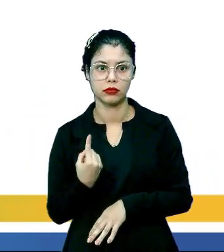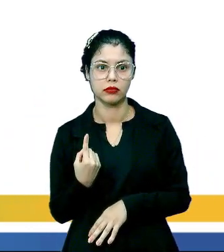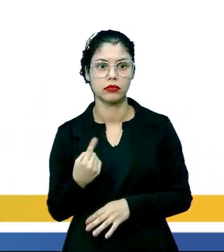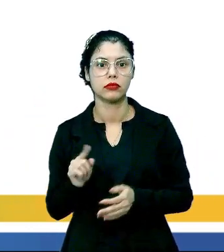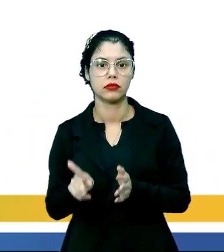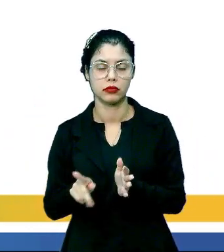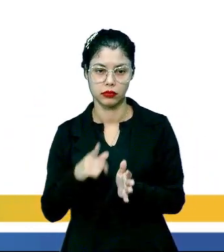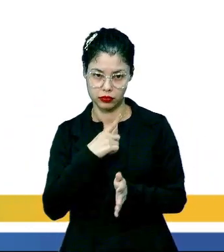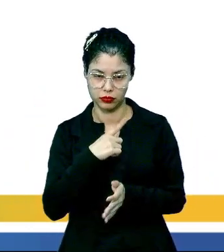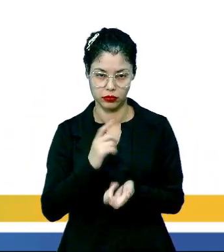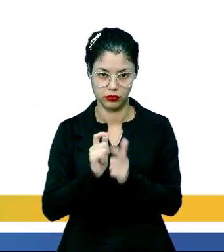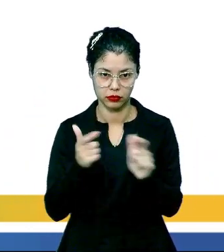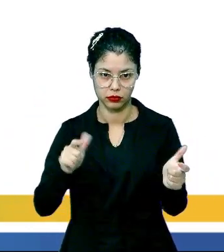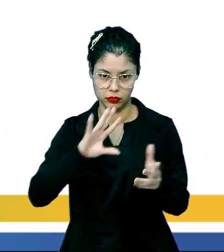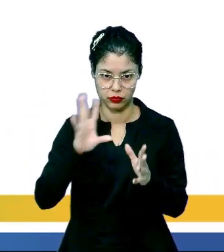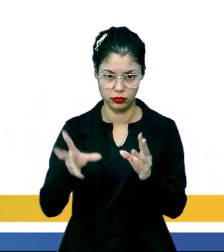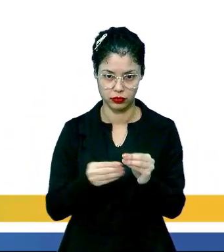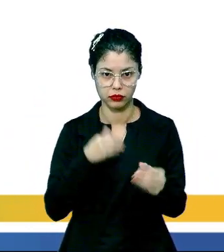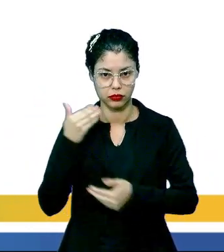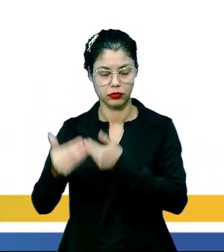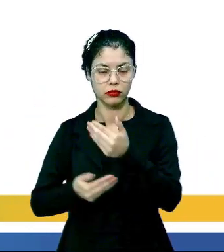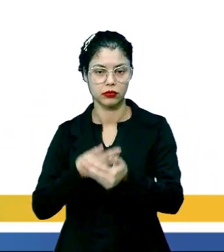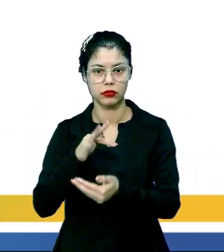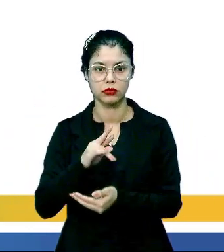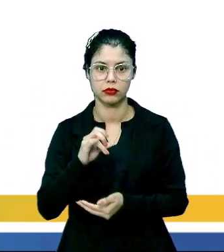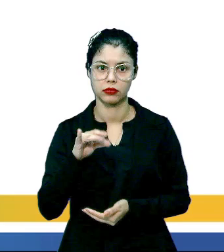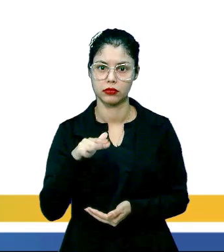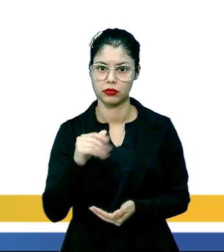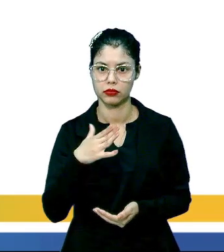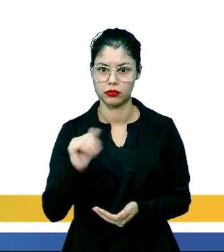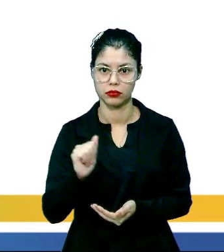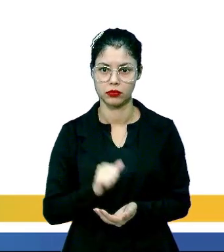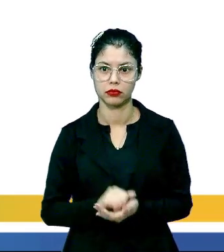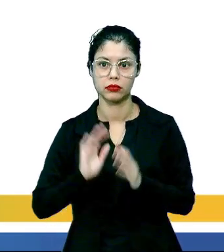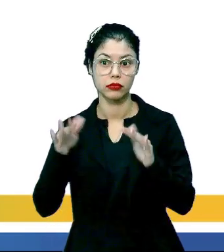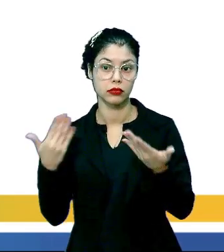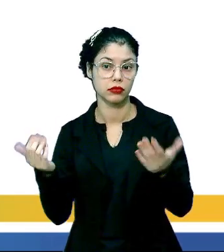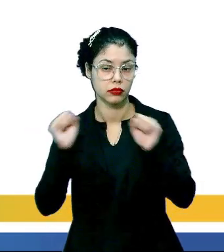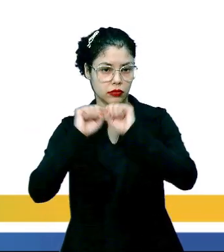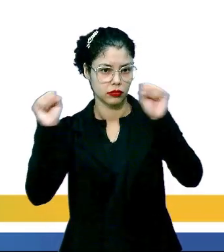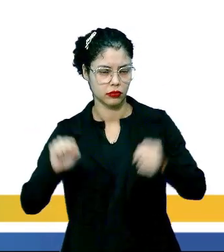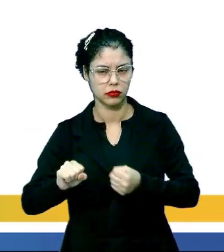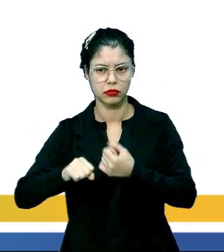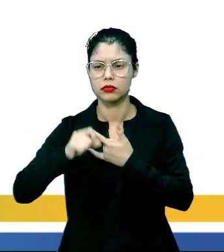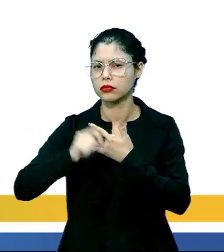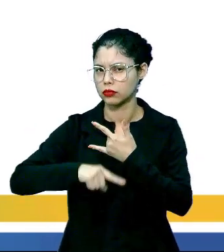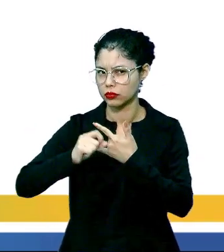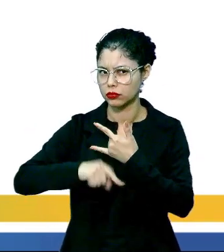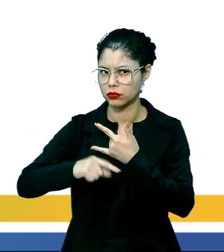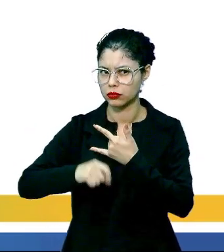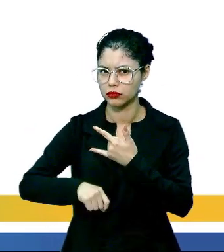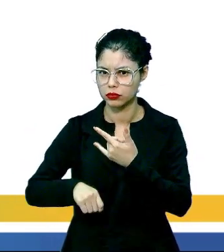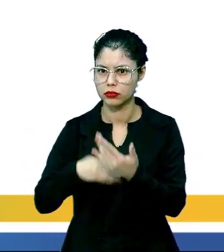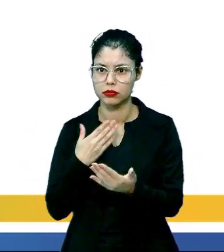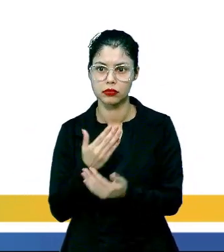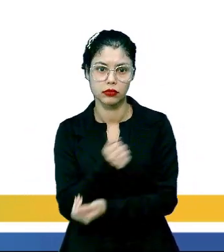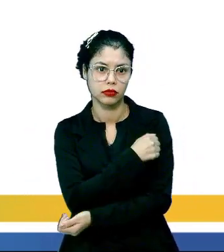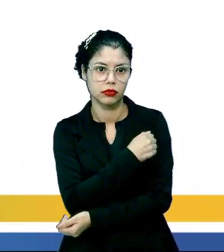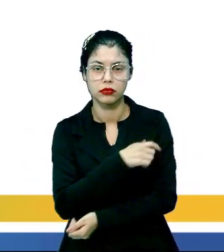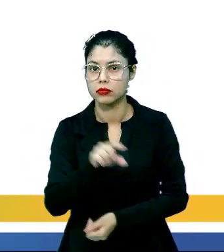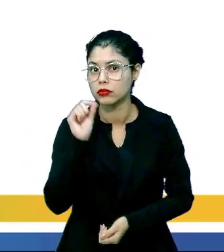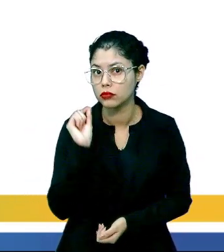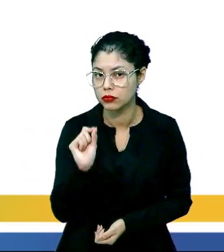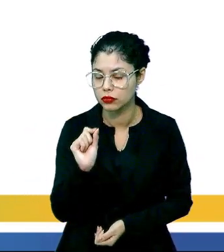desses indivíduos teve um acréscimo em um dos seus processos funcionais. Nessa situação, o sistema excretor